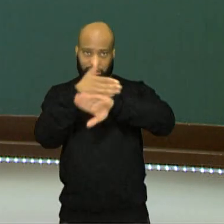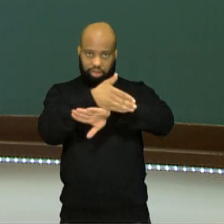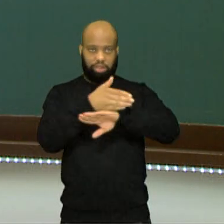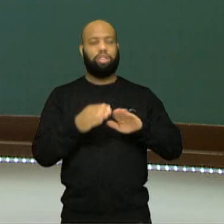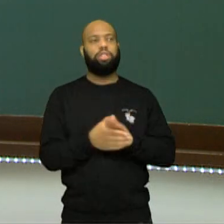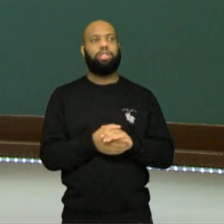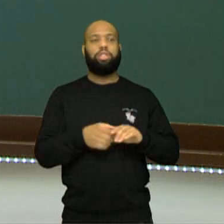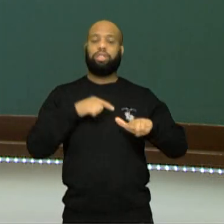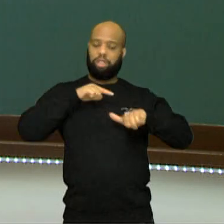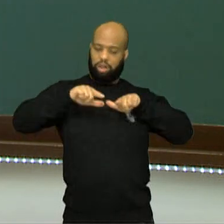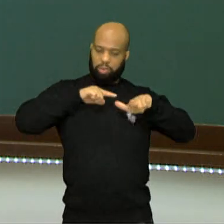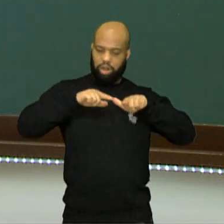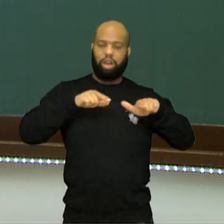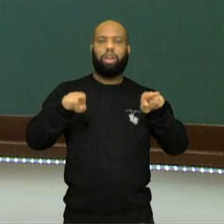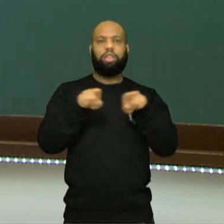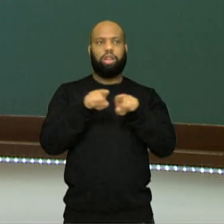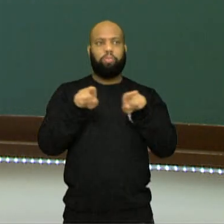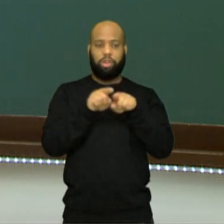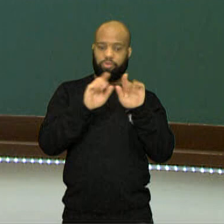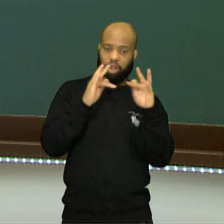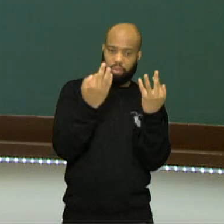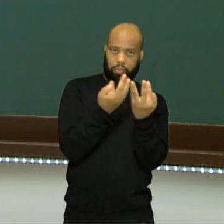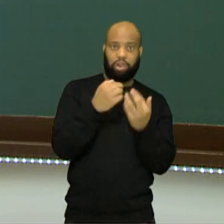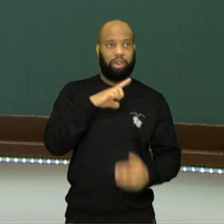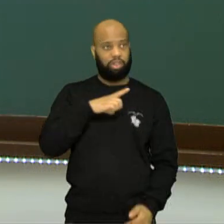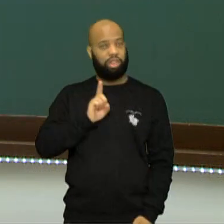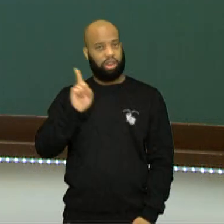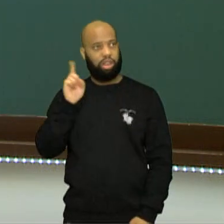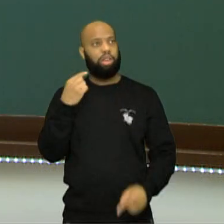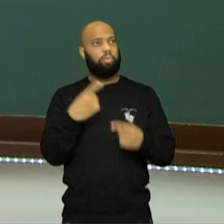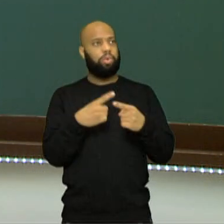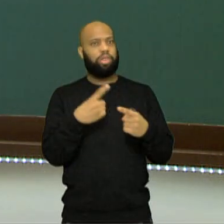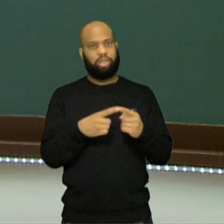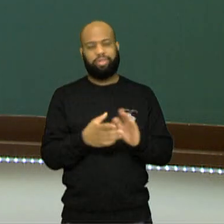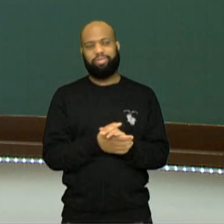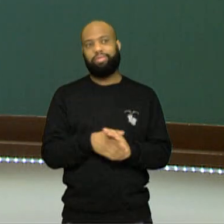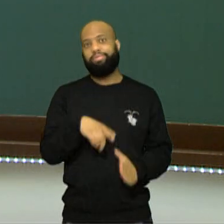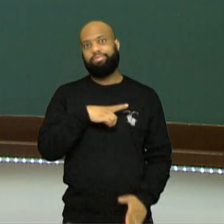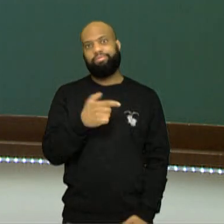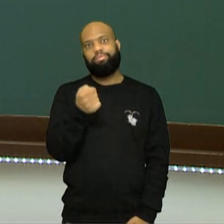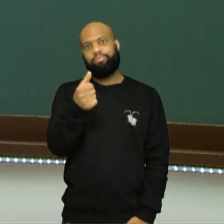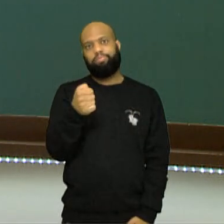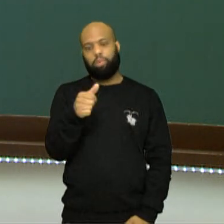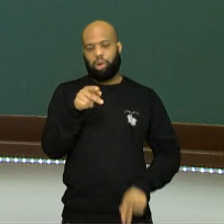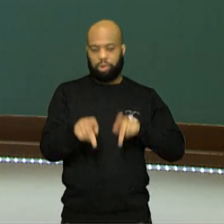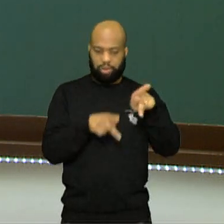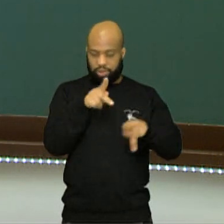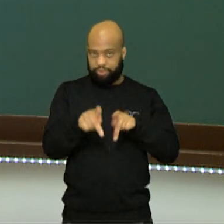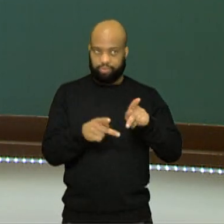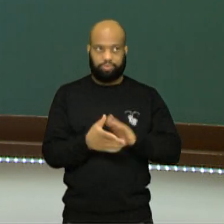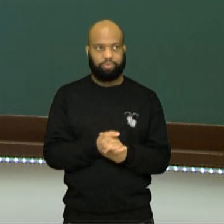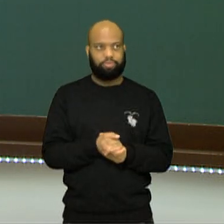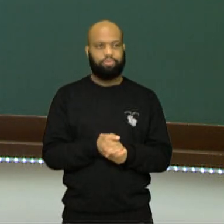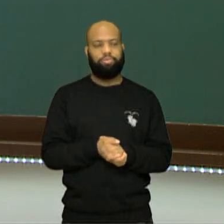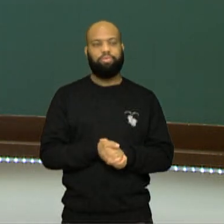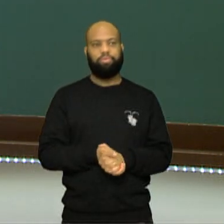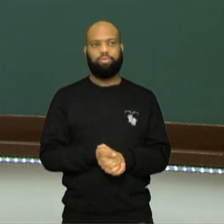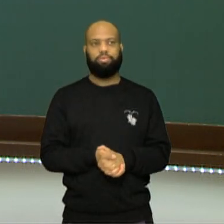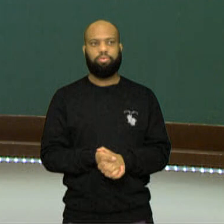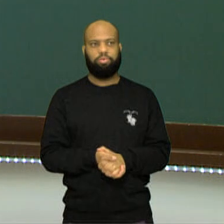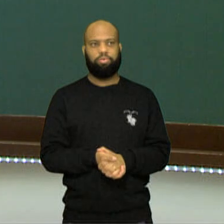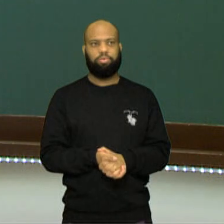lá, trabalhar, constituir família, justamente pelo fato de que a população não cresce muito,